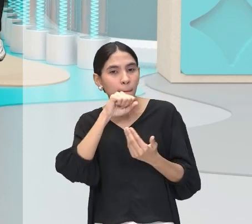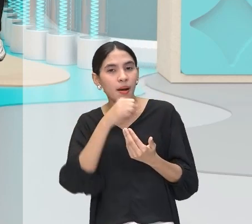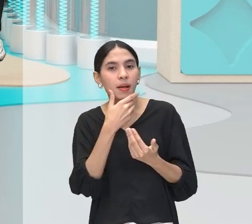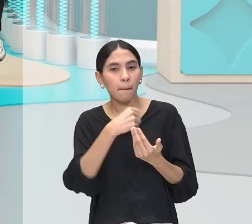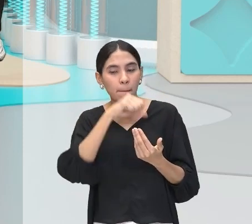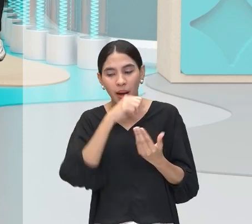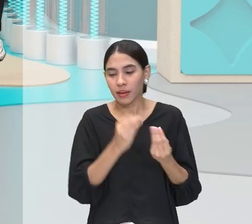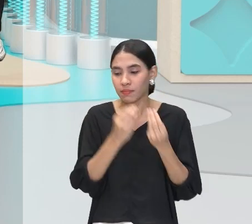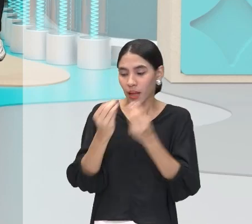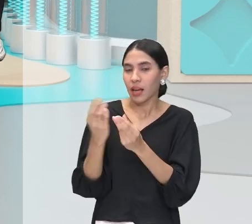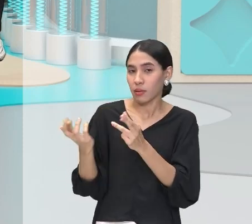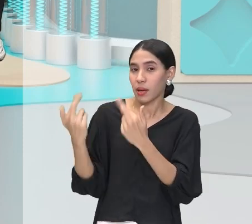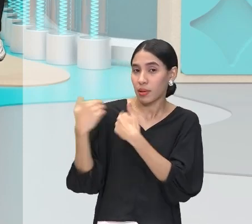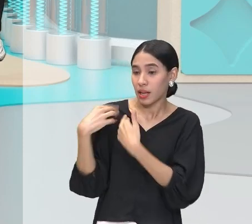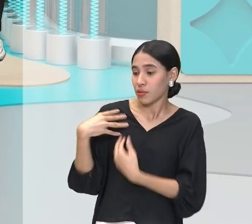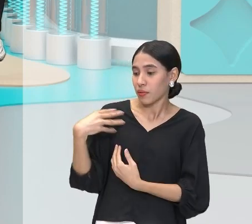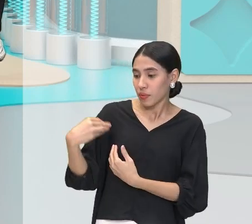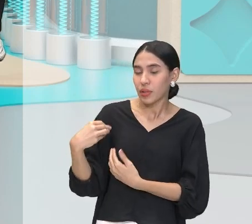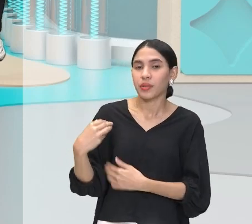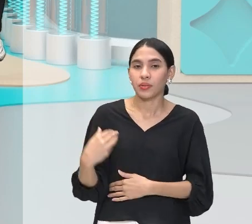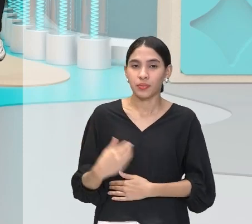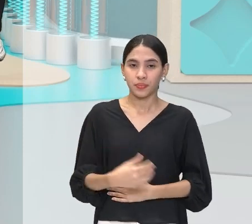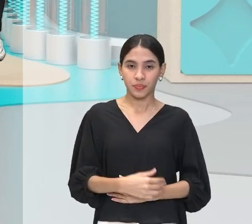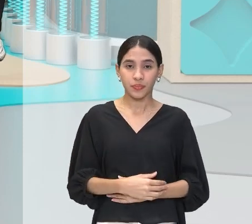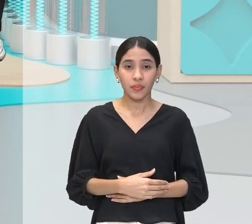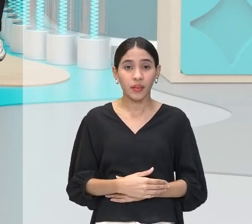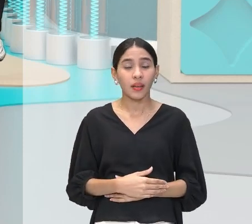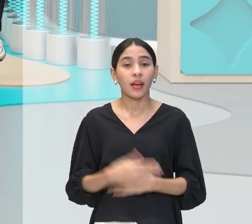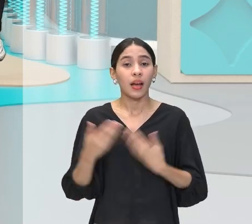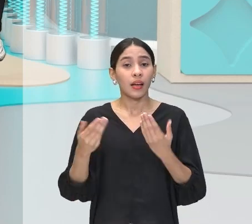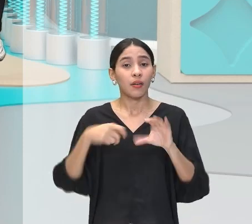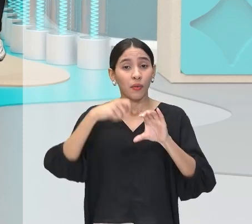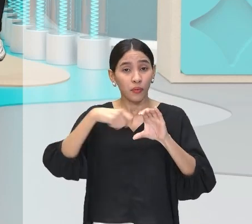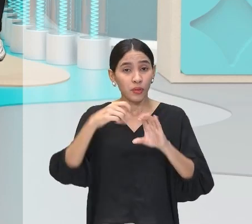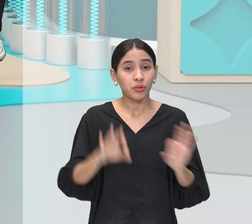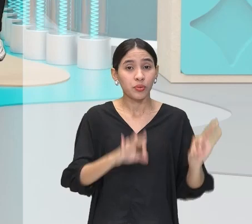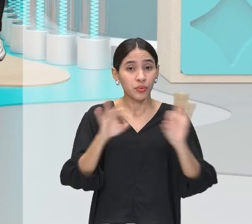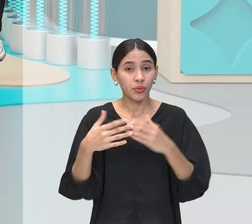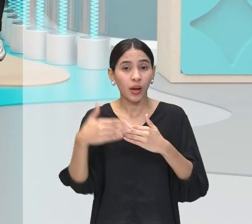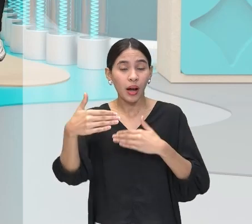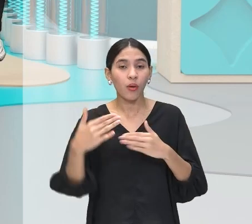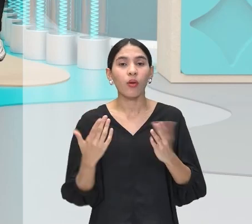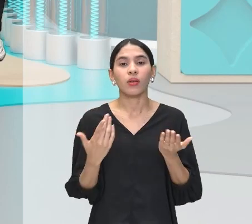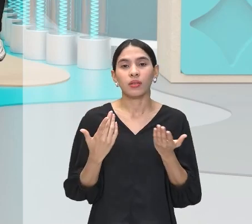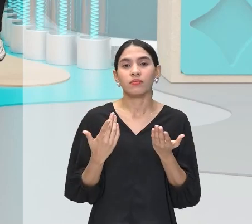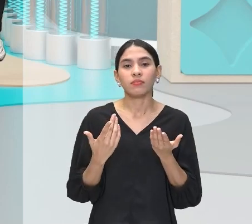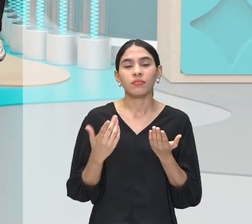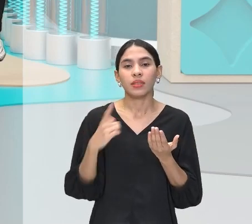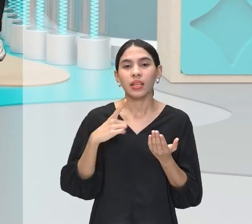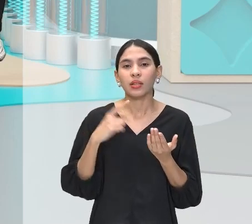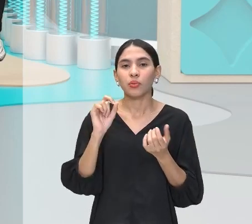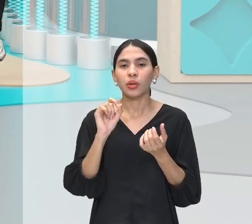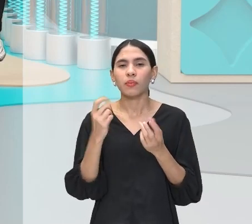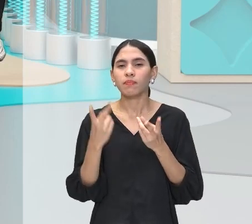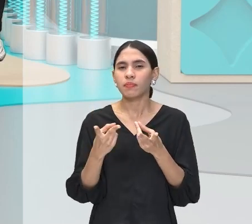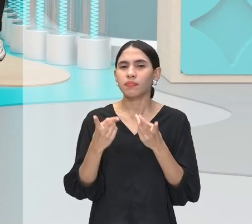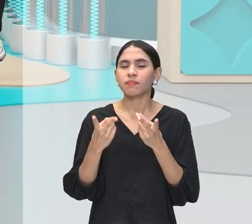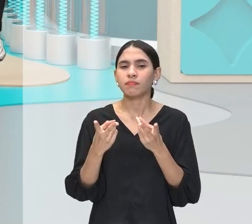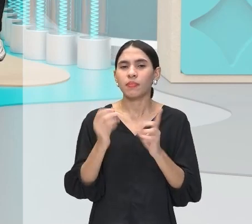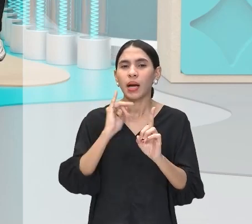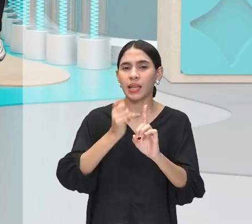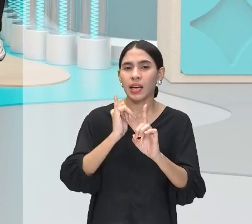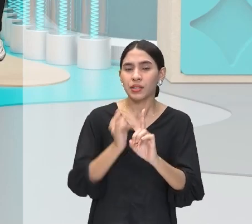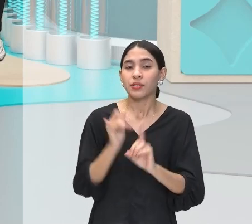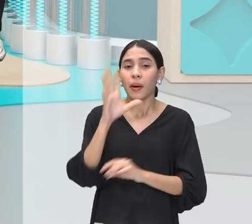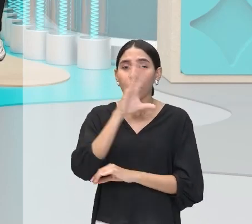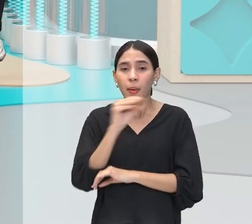rituais de passagem, não é? A gente vai agora acompanhar uma animação que foi feita a partir de uma narrativa oral